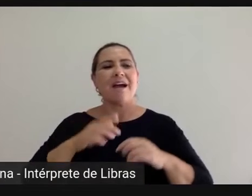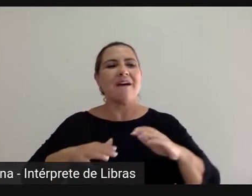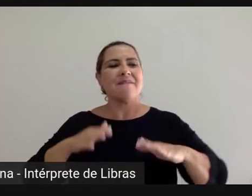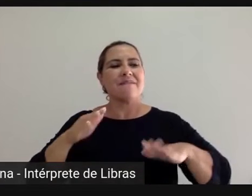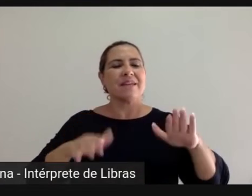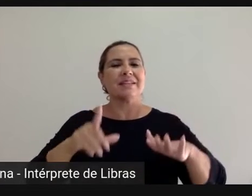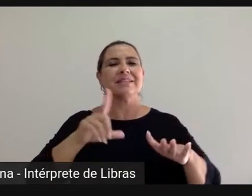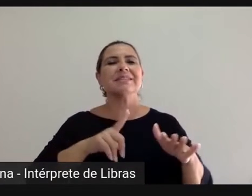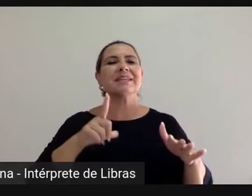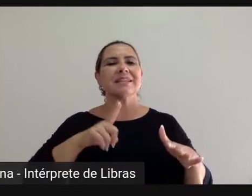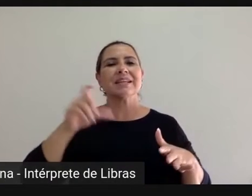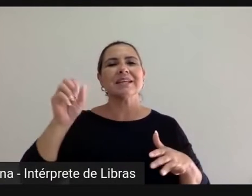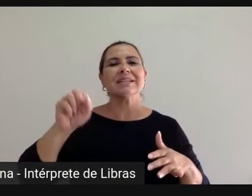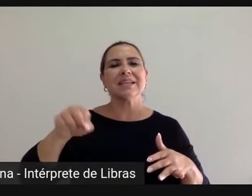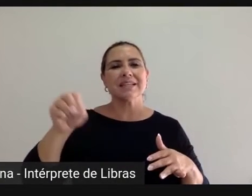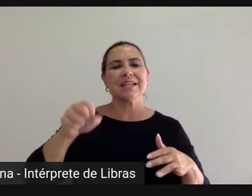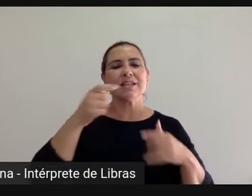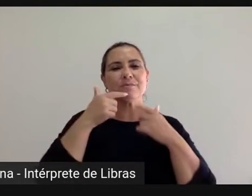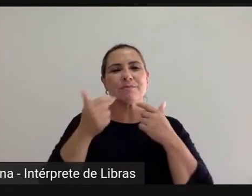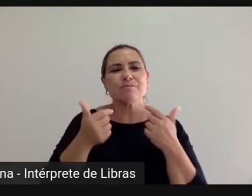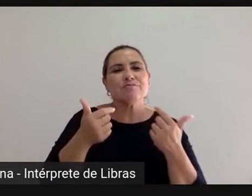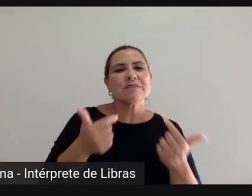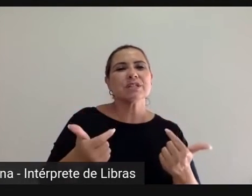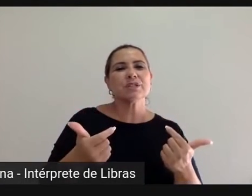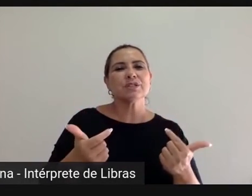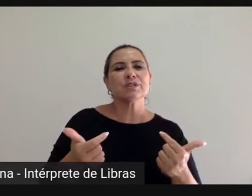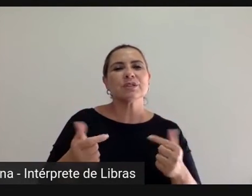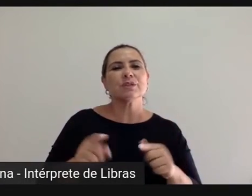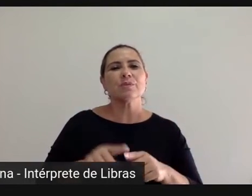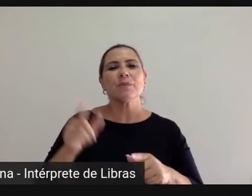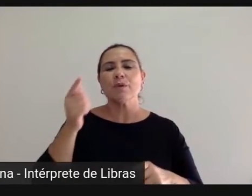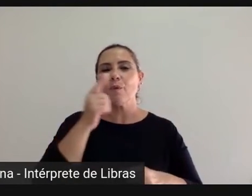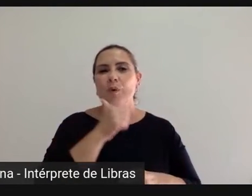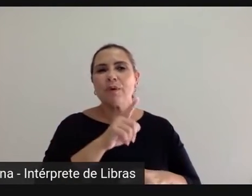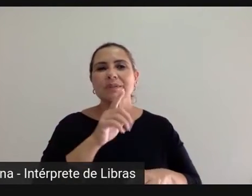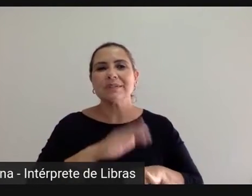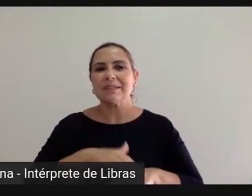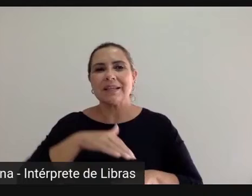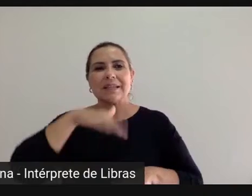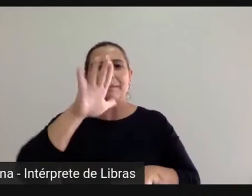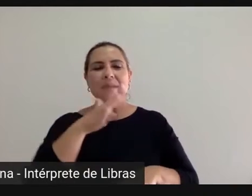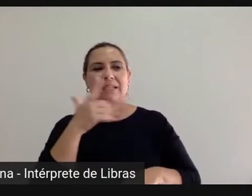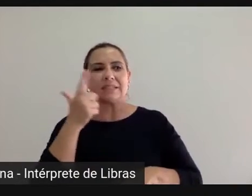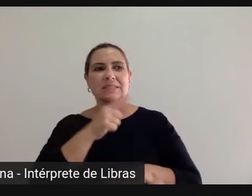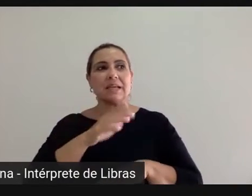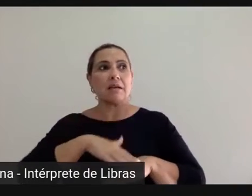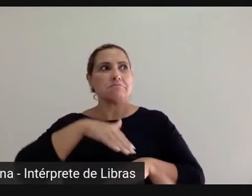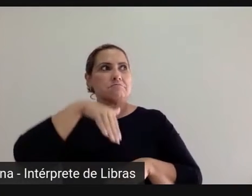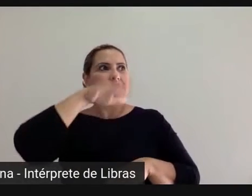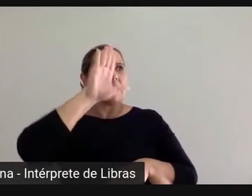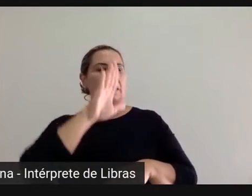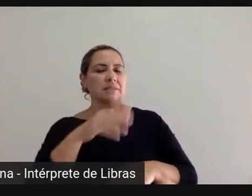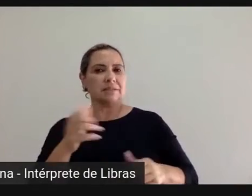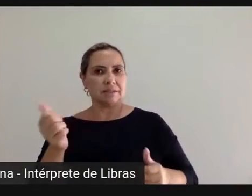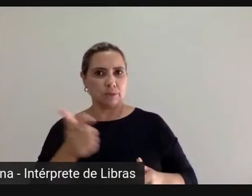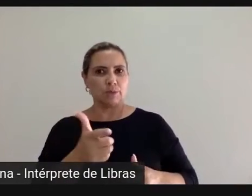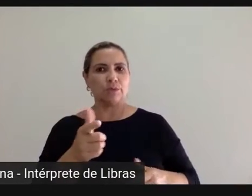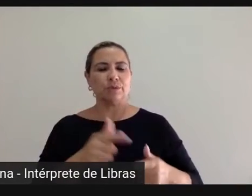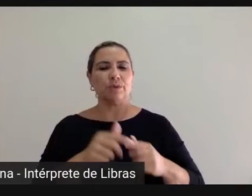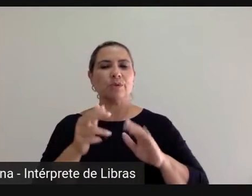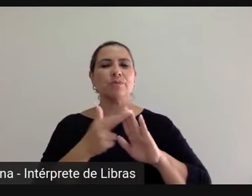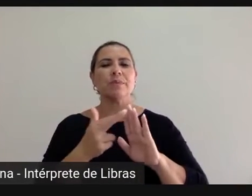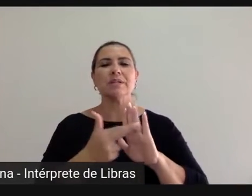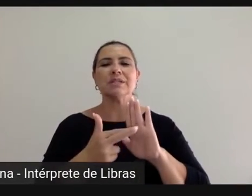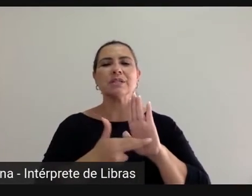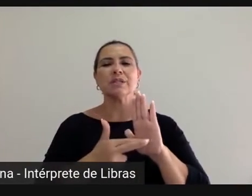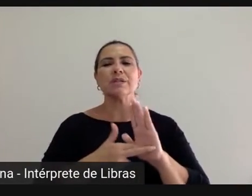sim, não privilégios, mas ele consegue ter mais êxito, uma taxa de sucesso maior, né, na regulação das